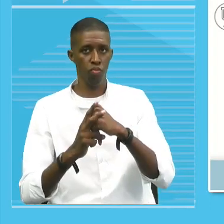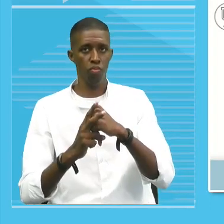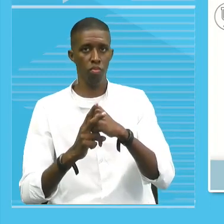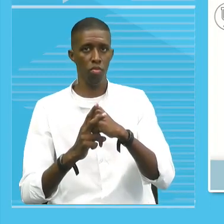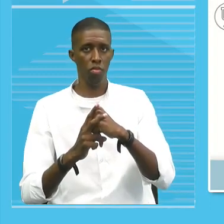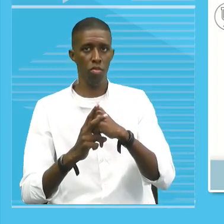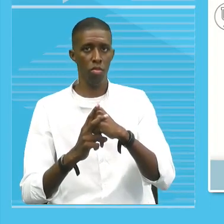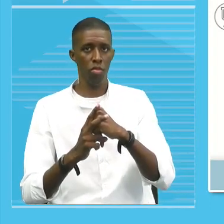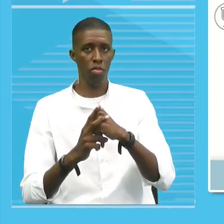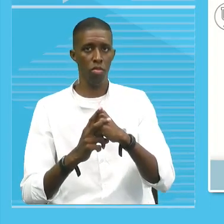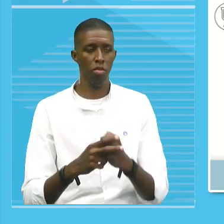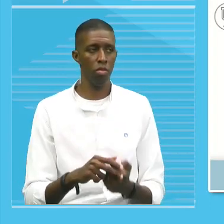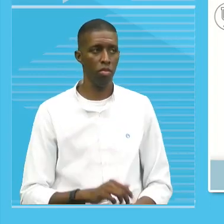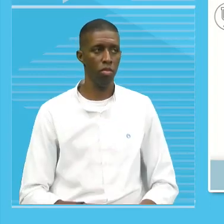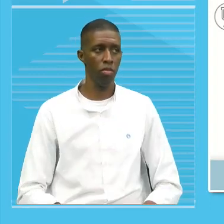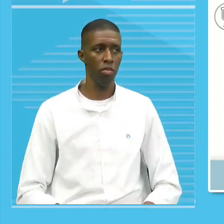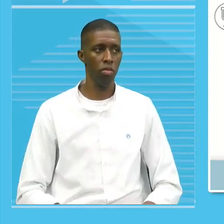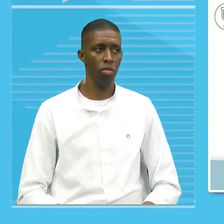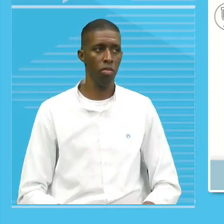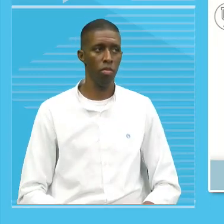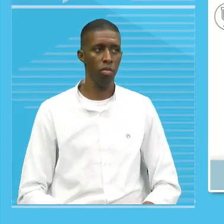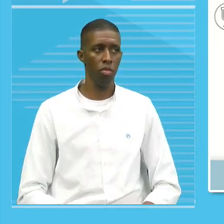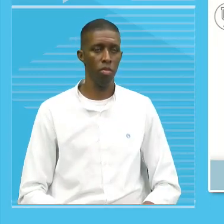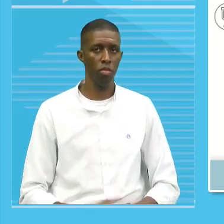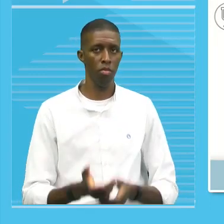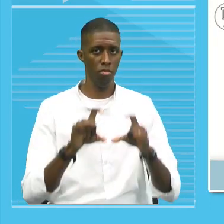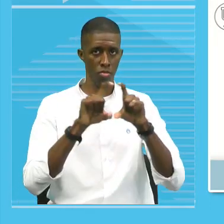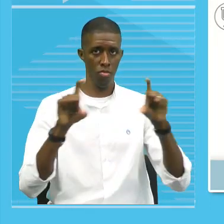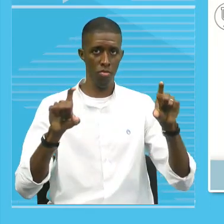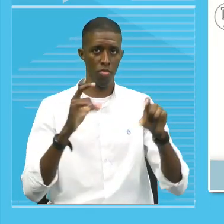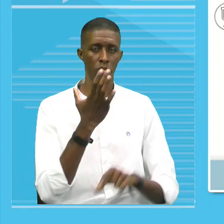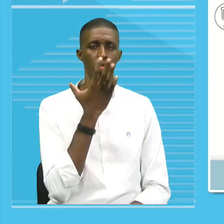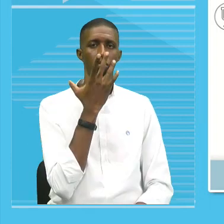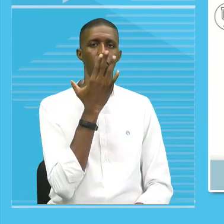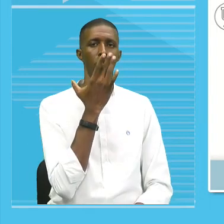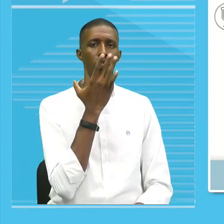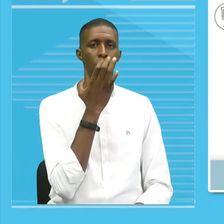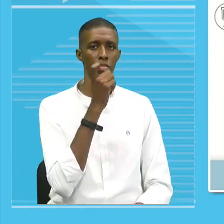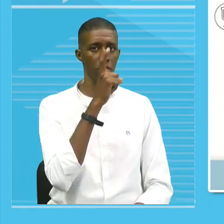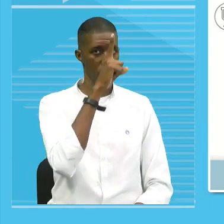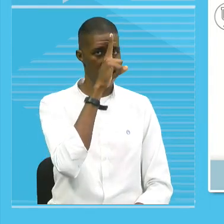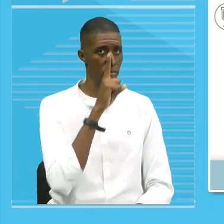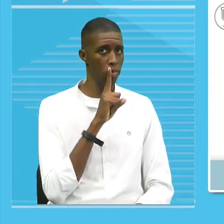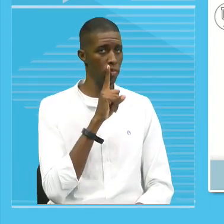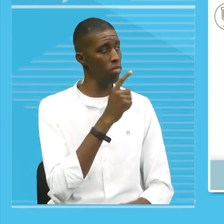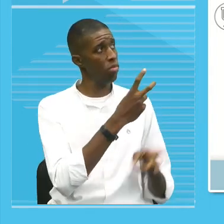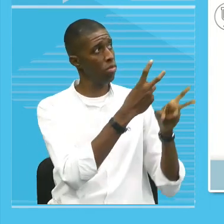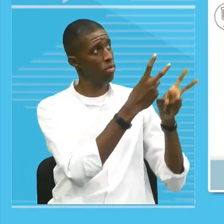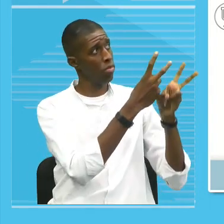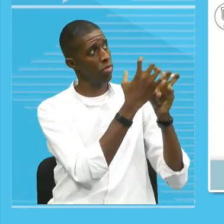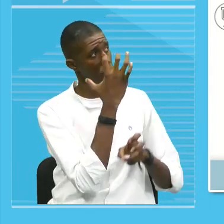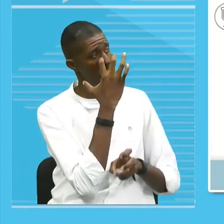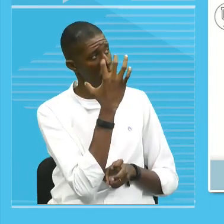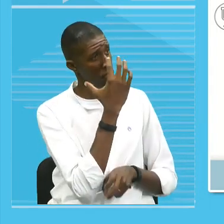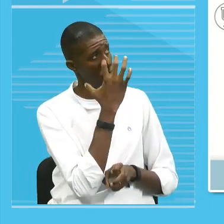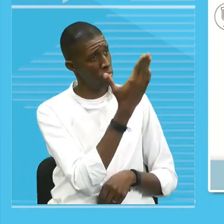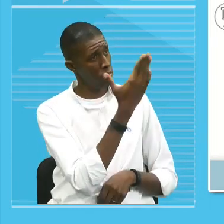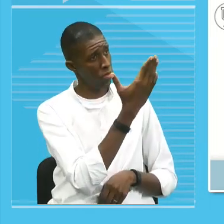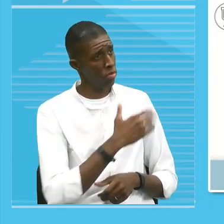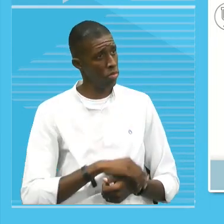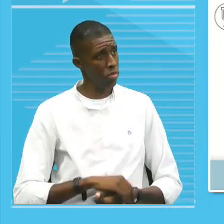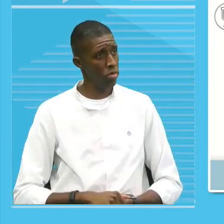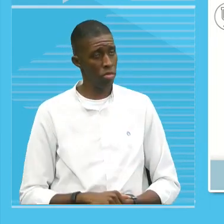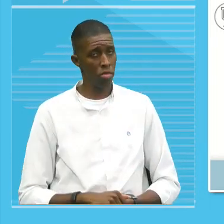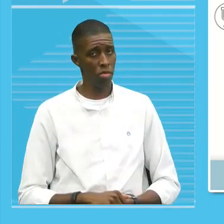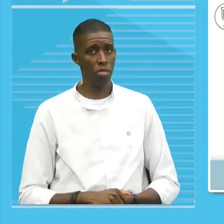deixa só eu tirar isso aqui daqui para ficar mais limpo né então ler